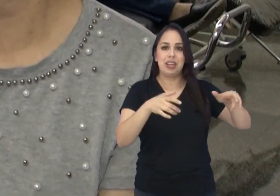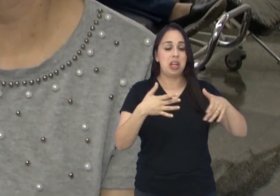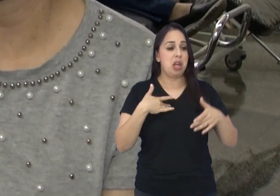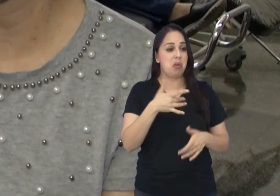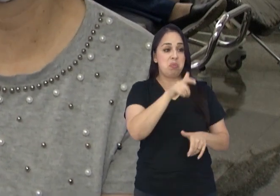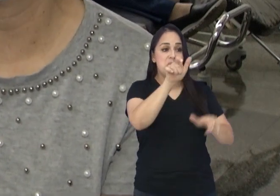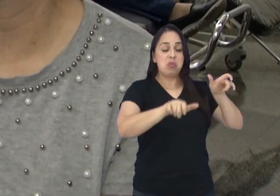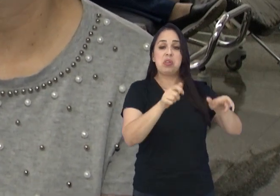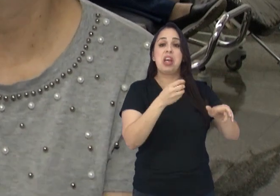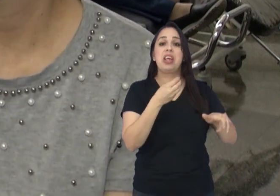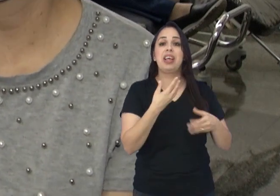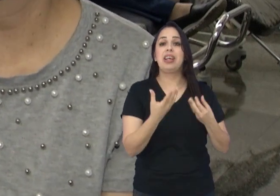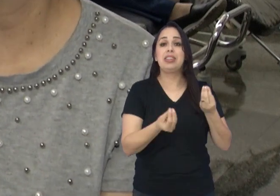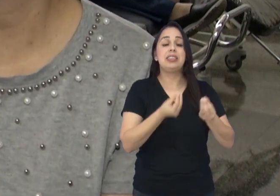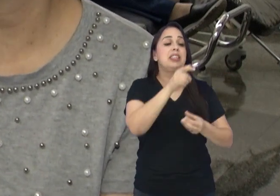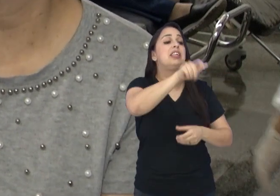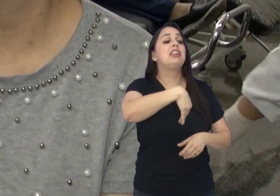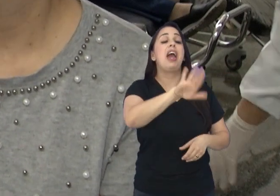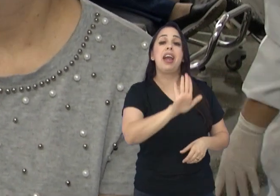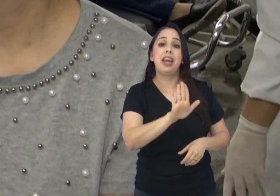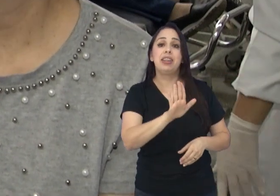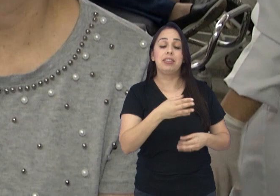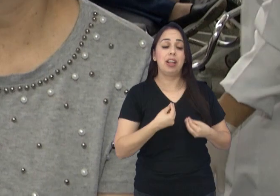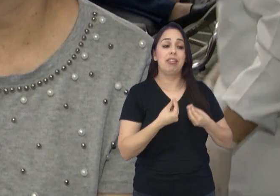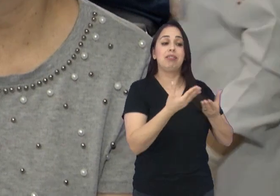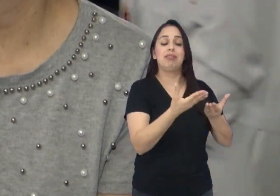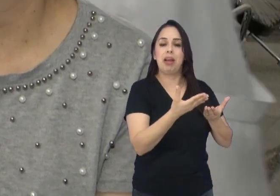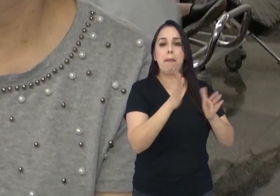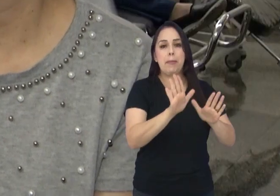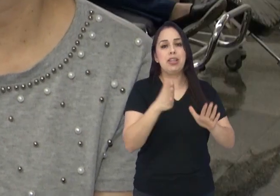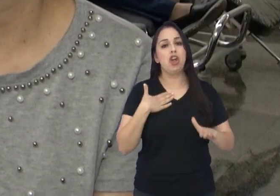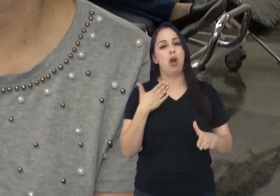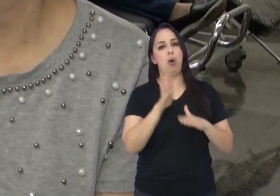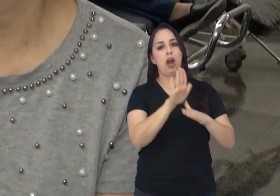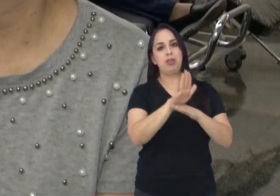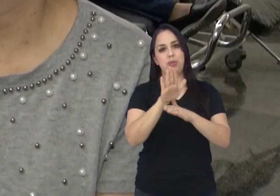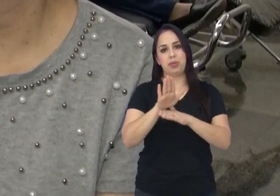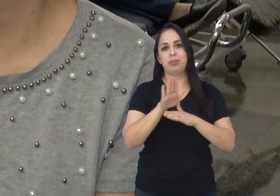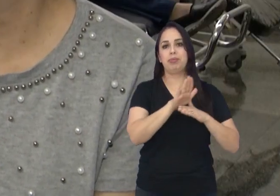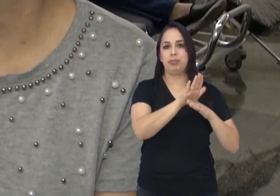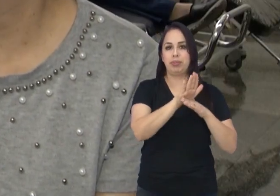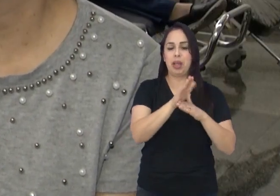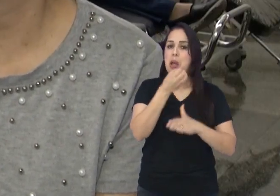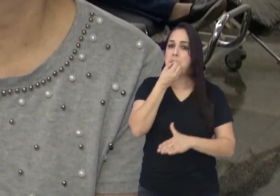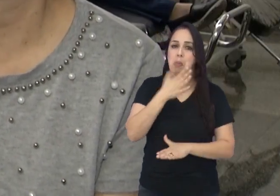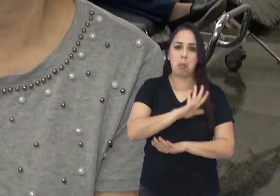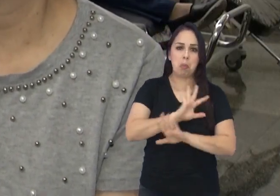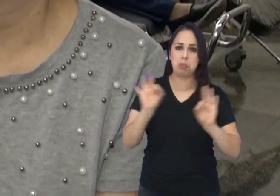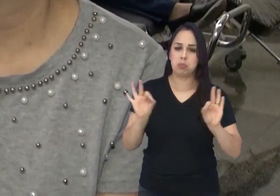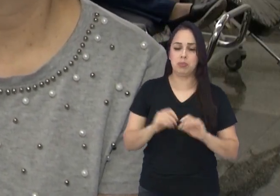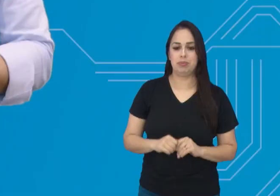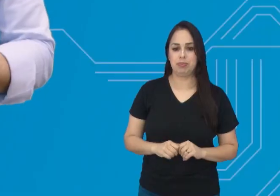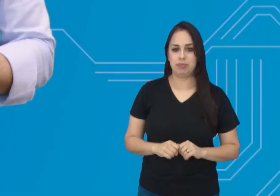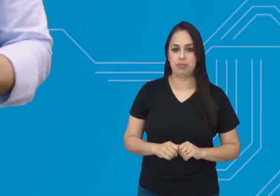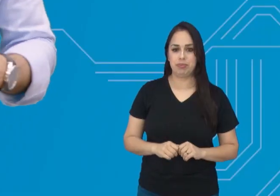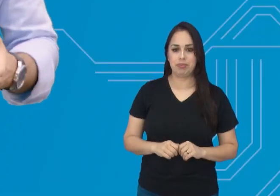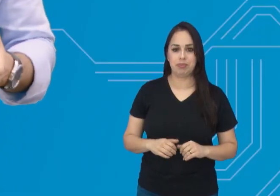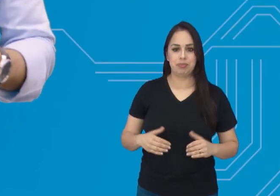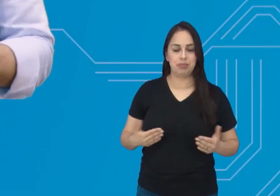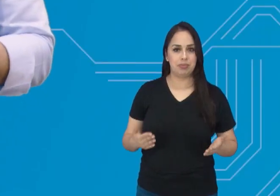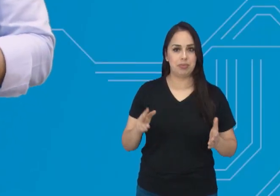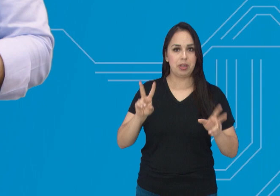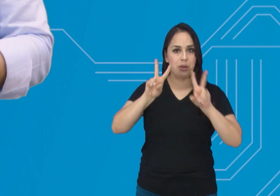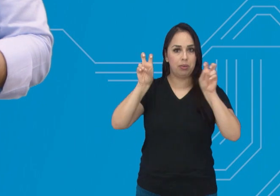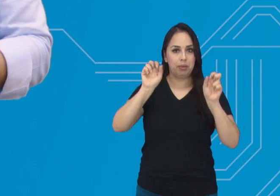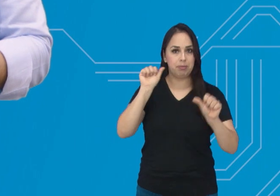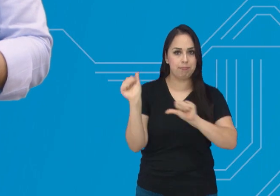saber para quem vai o sangue. Mas sabe que está ajudando alguém, então isso é muito bom, muito gratificante. Mudando um